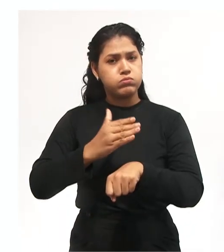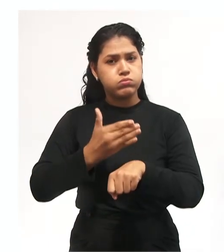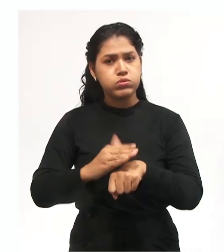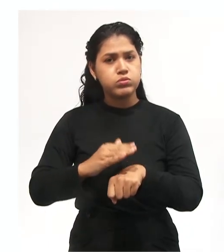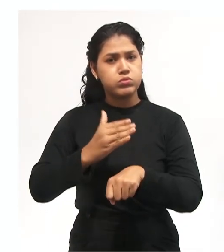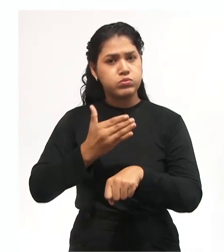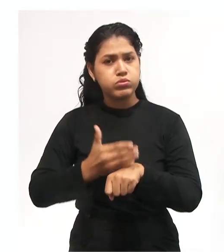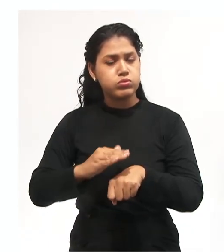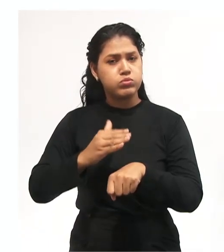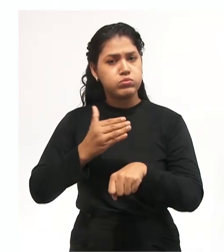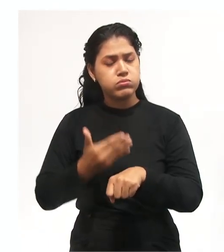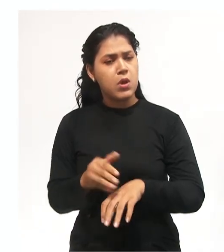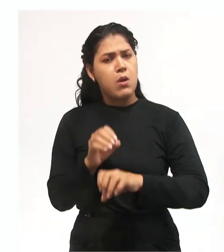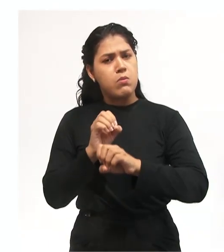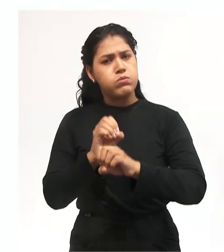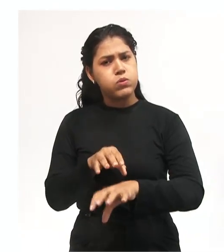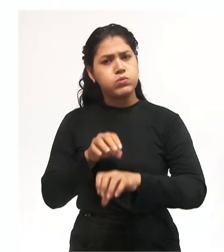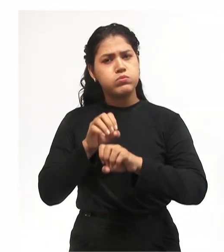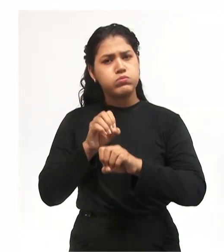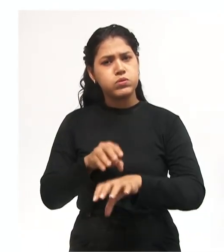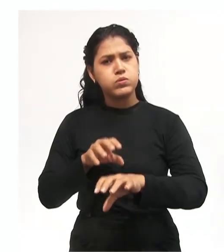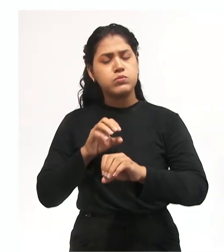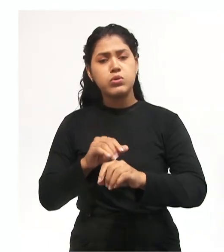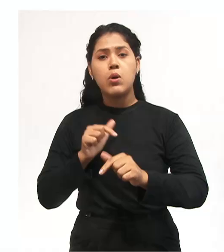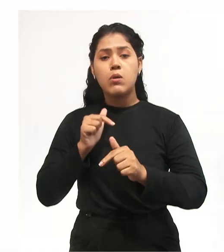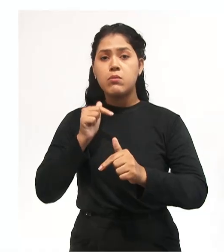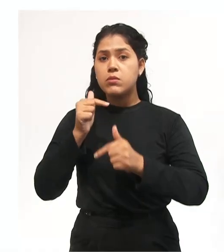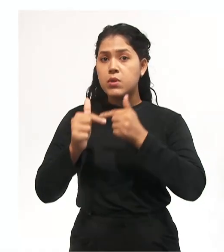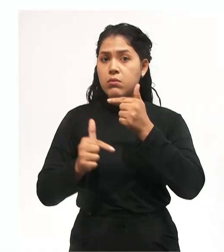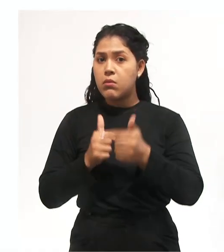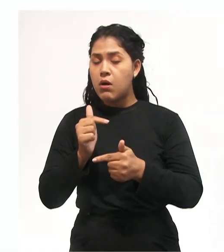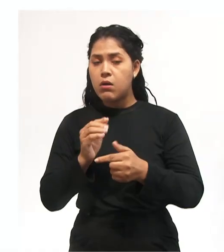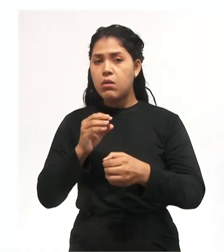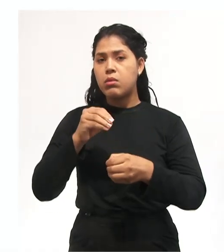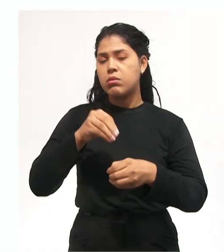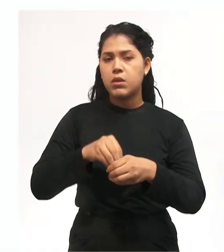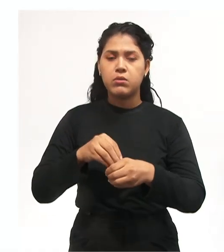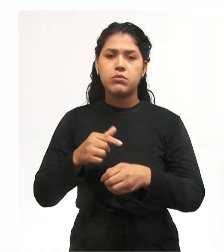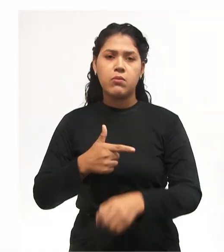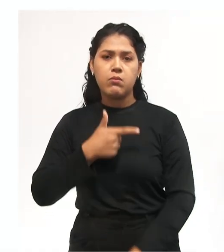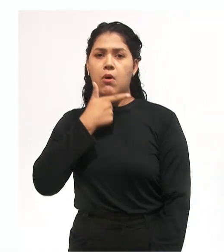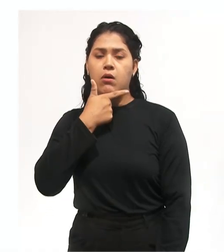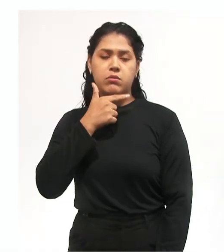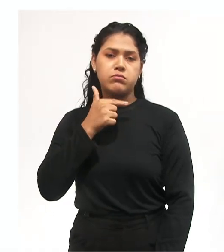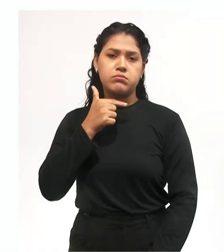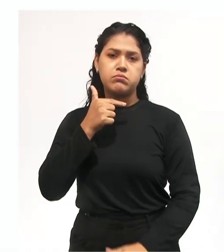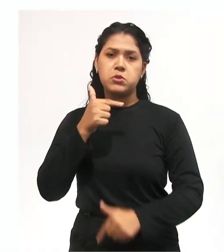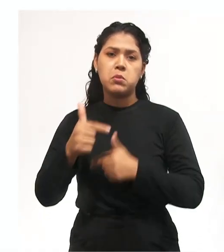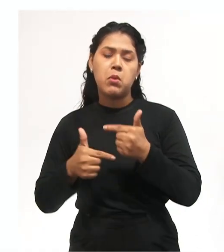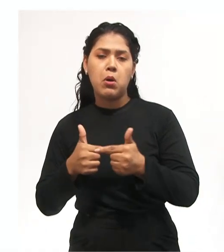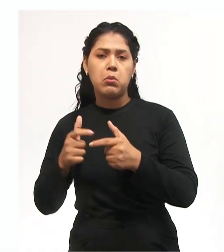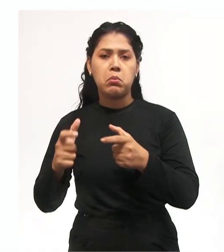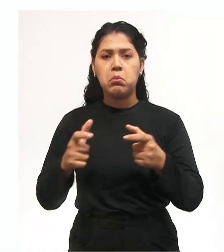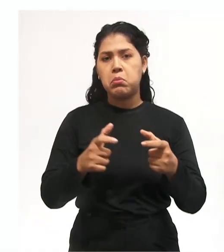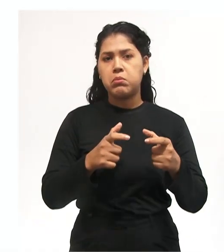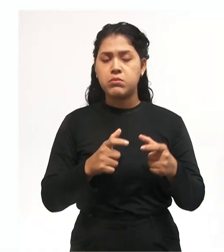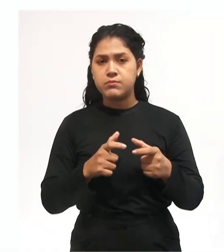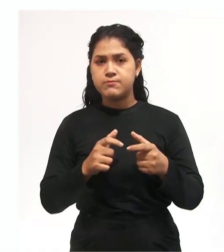desempenhar com qualidade as tarefas específicas do cargo que a pessoa ocupa. Já